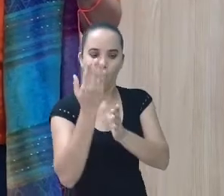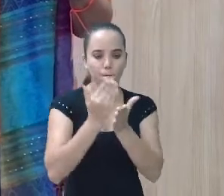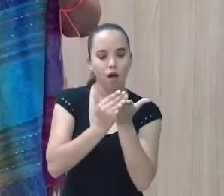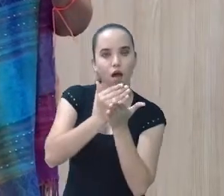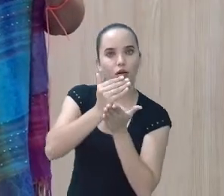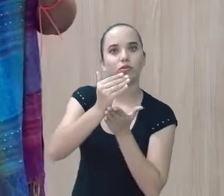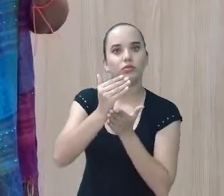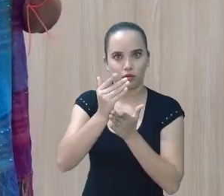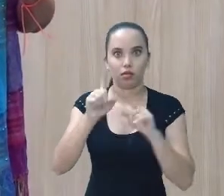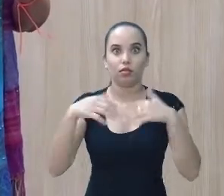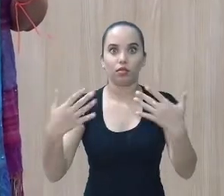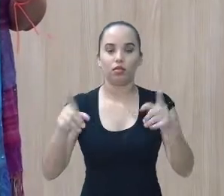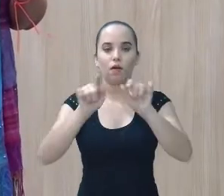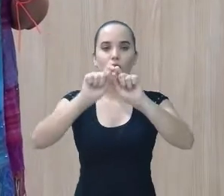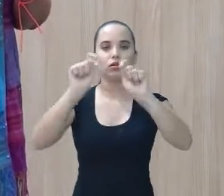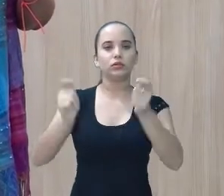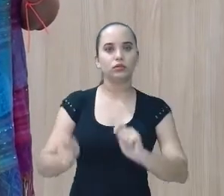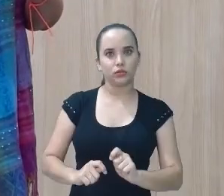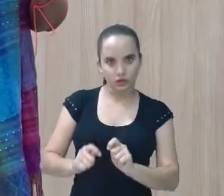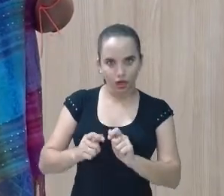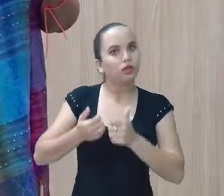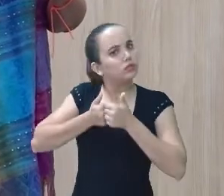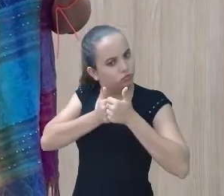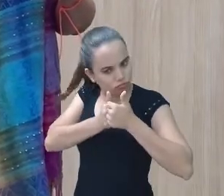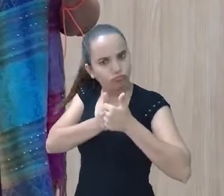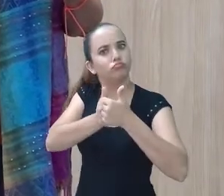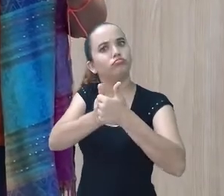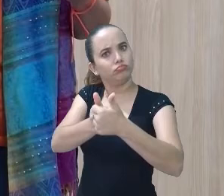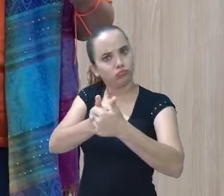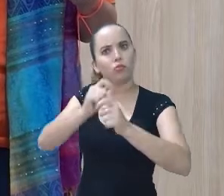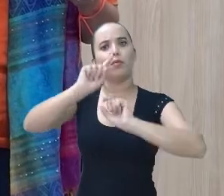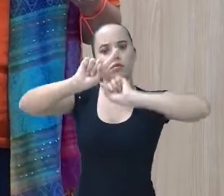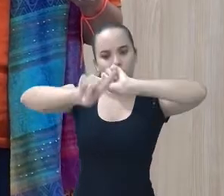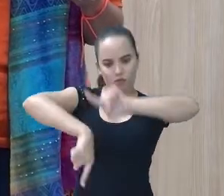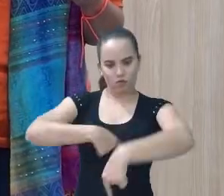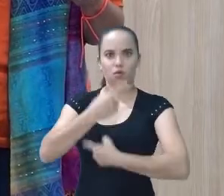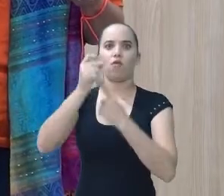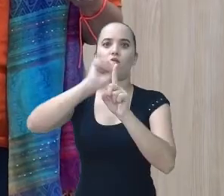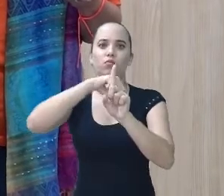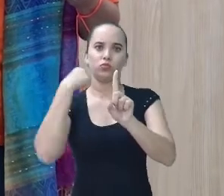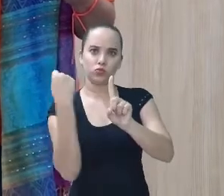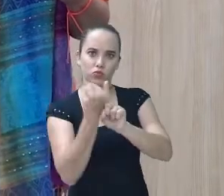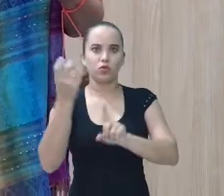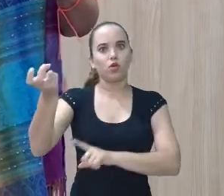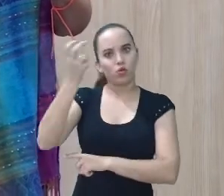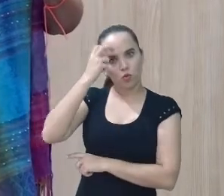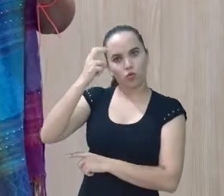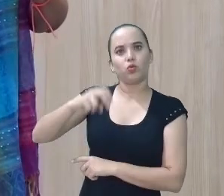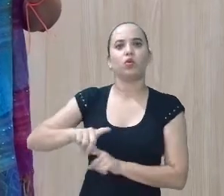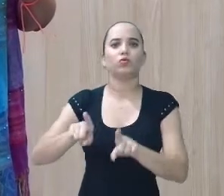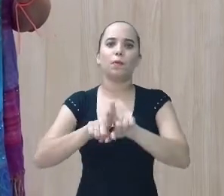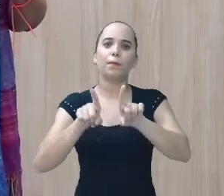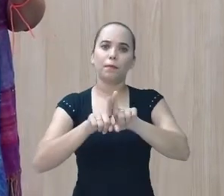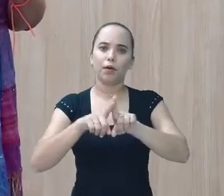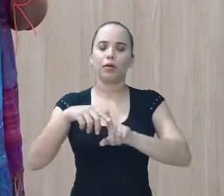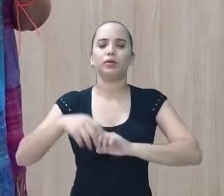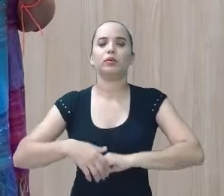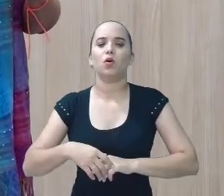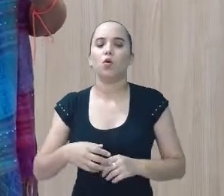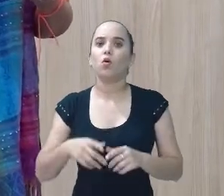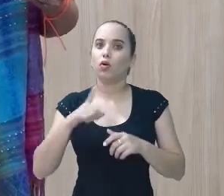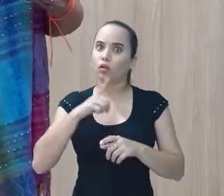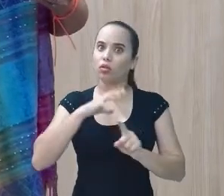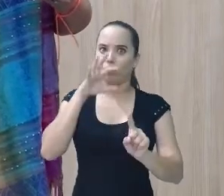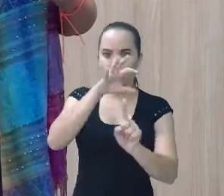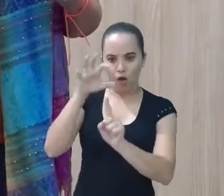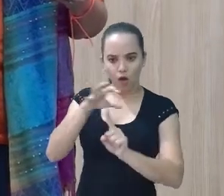surgindo, as artes acabaram por acompanhar essas transformações sociais e culturais, o que refletiu diretamente